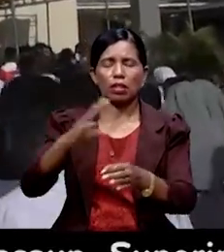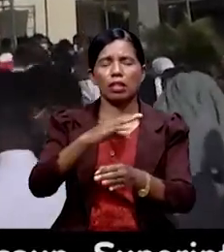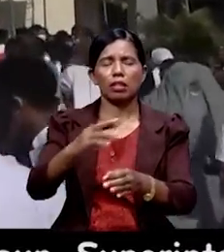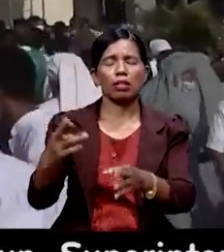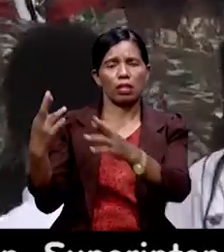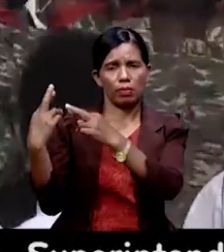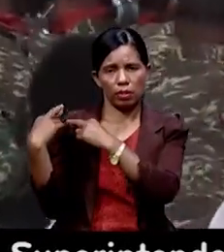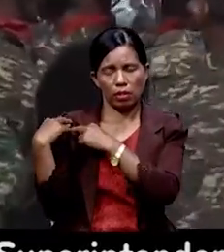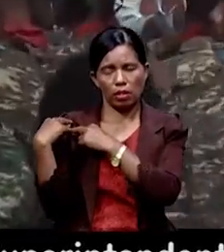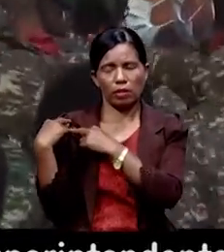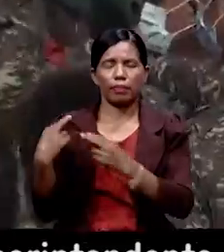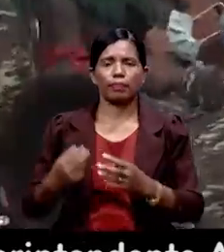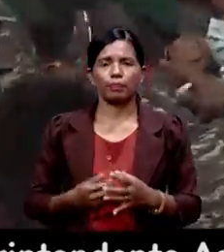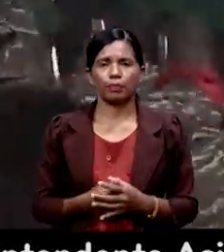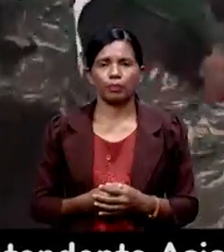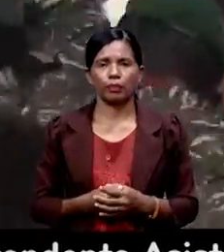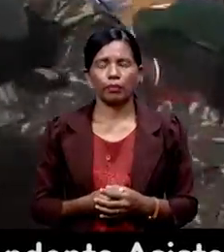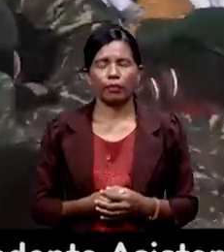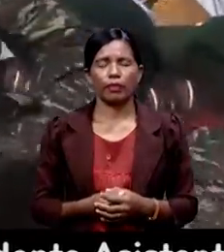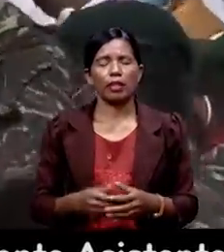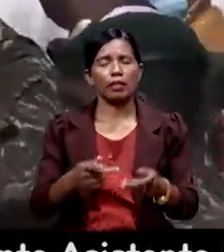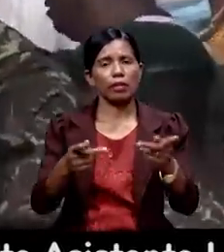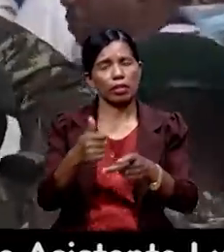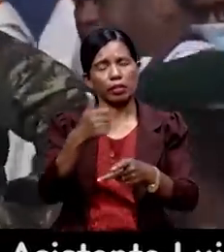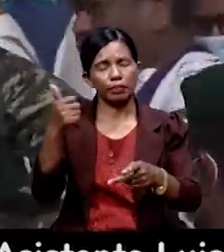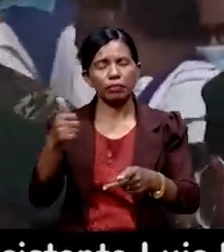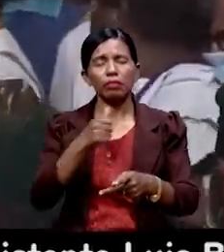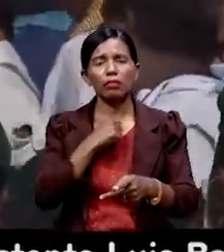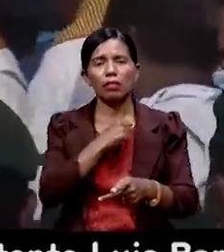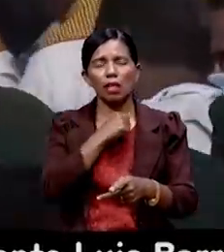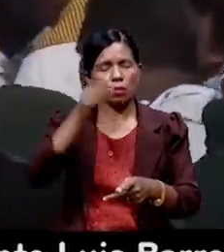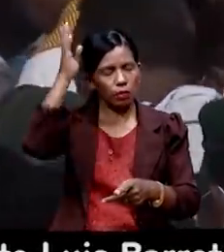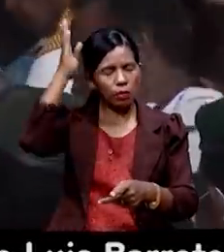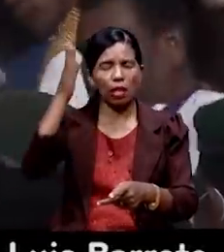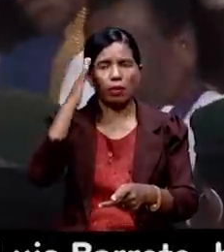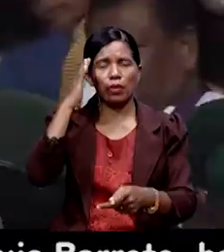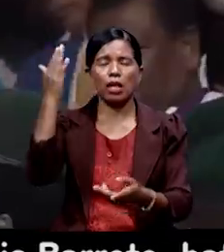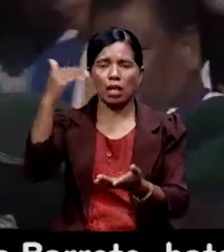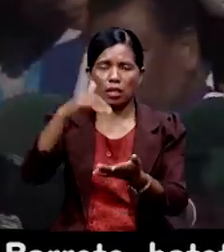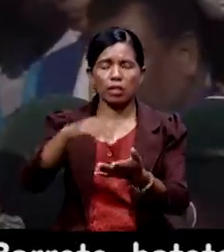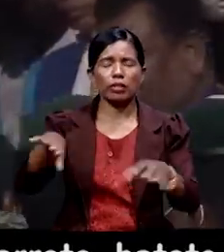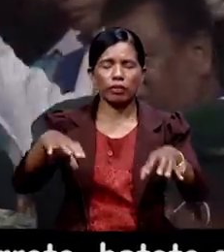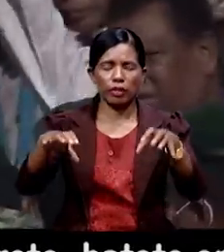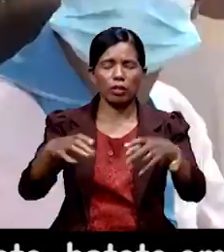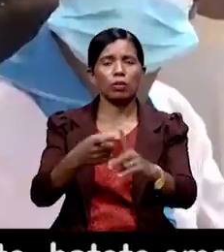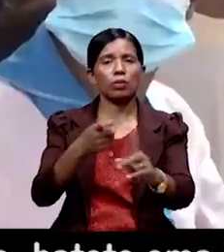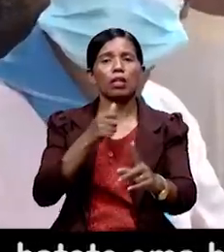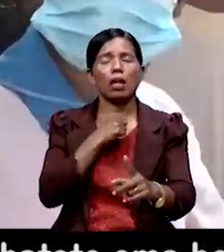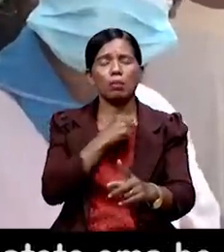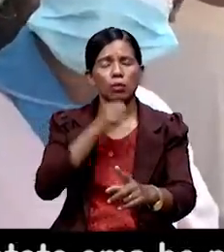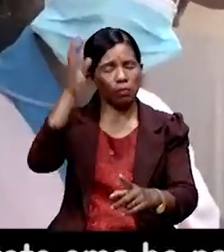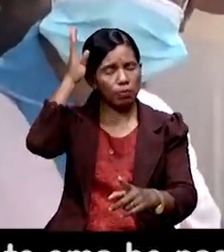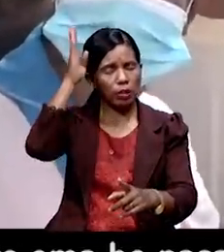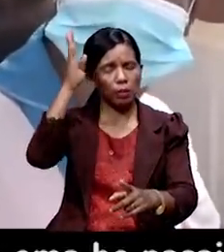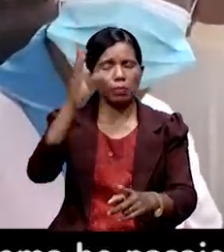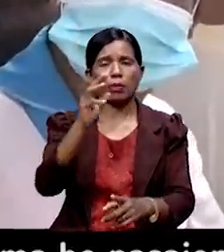responsável ba vocação pastoral. E a parte seluk Bispo Português Sira Hanoin Fali, papel relevante husi Dom Basílio do Nascimento, ho di